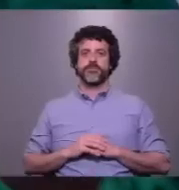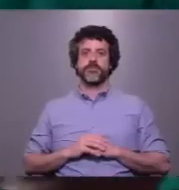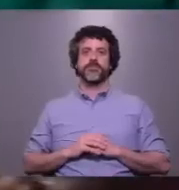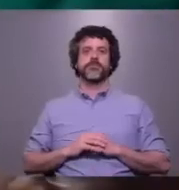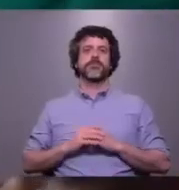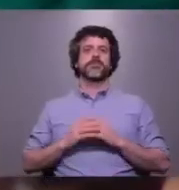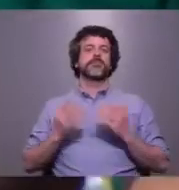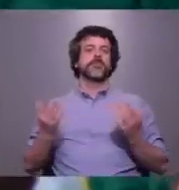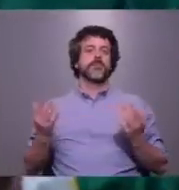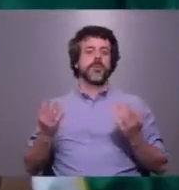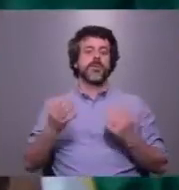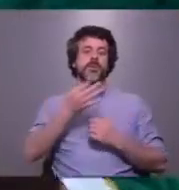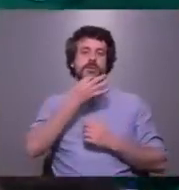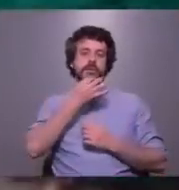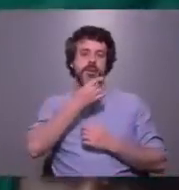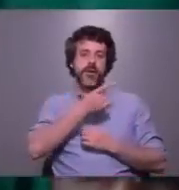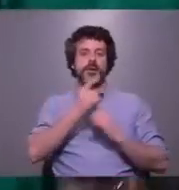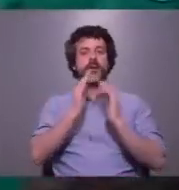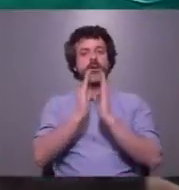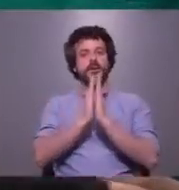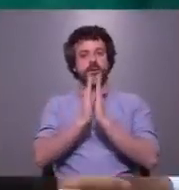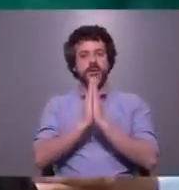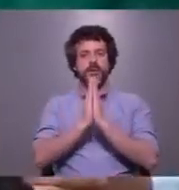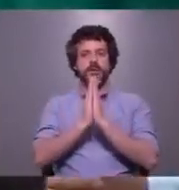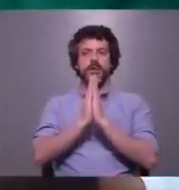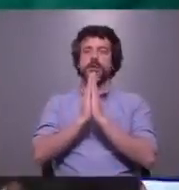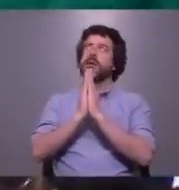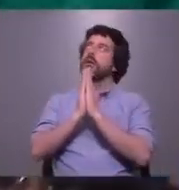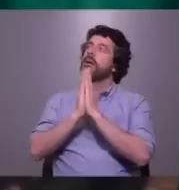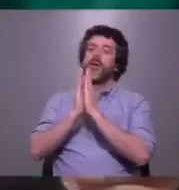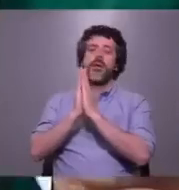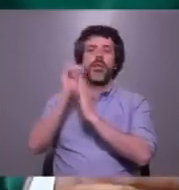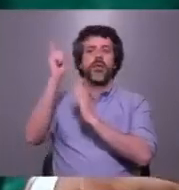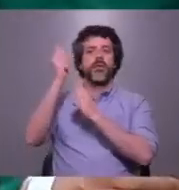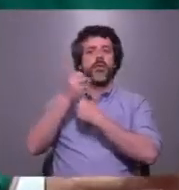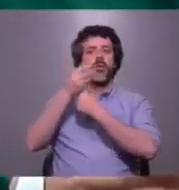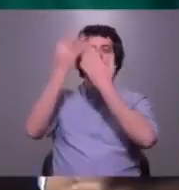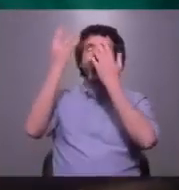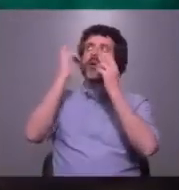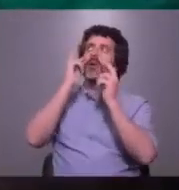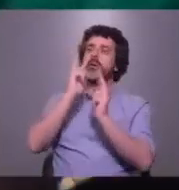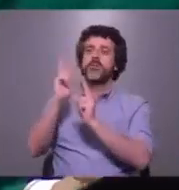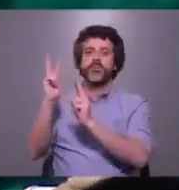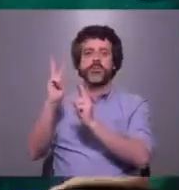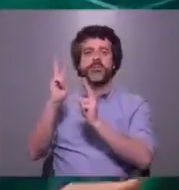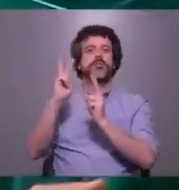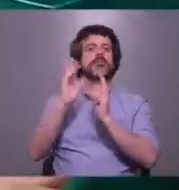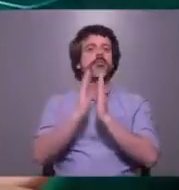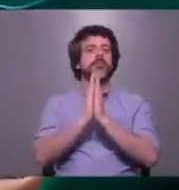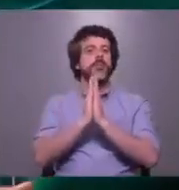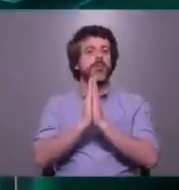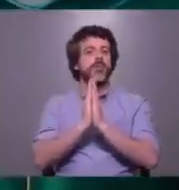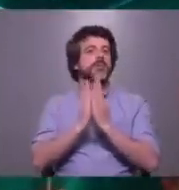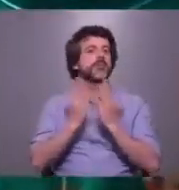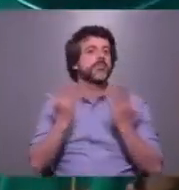Na Eucaristia contemplamos a glória de Deus. Na Eucaristia, Deus fala de paz ao